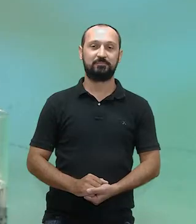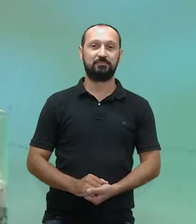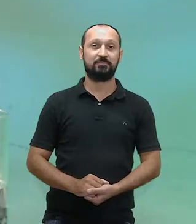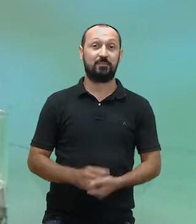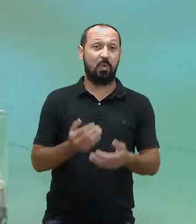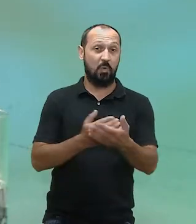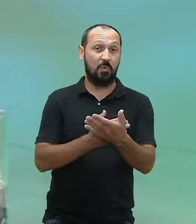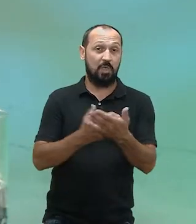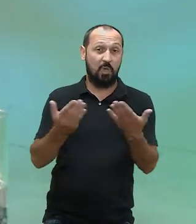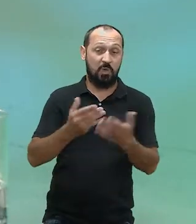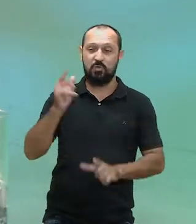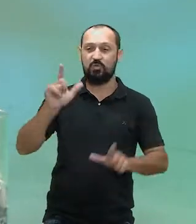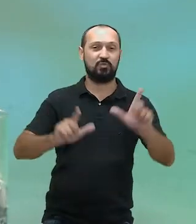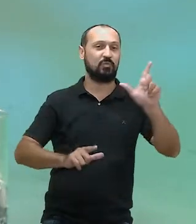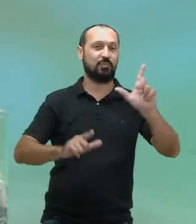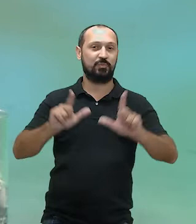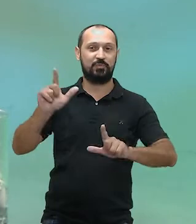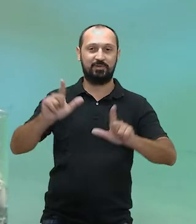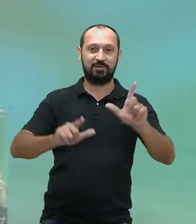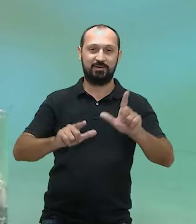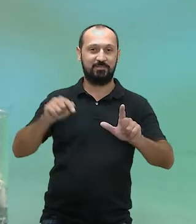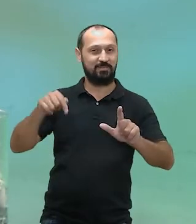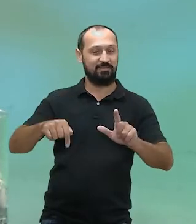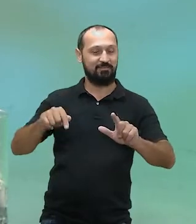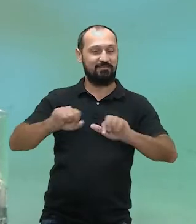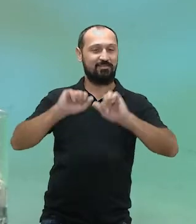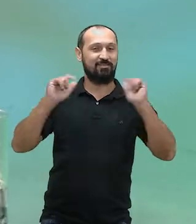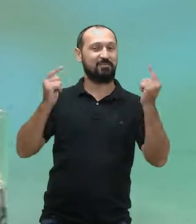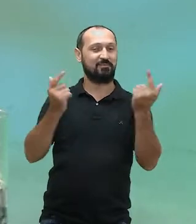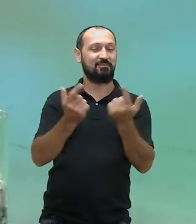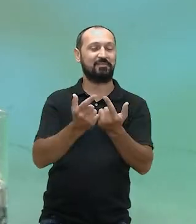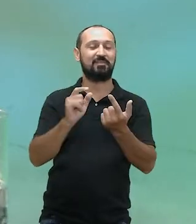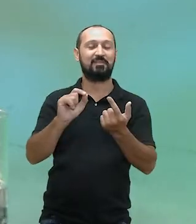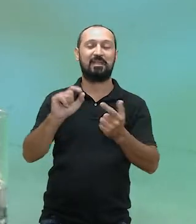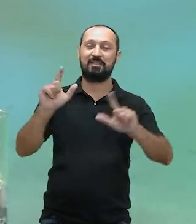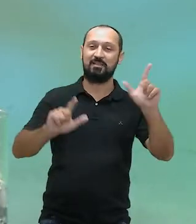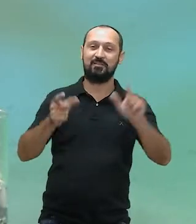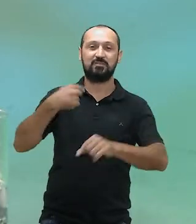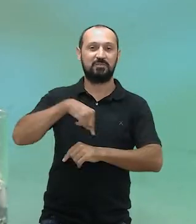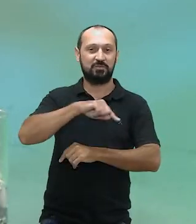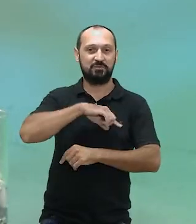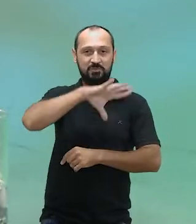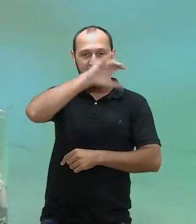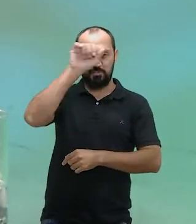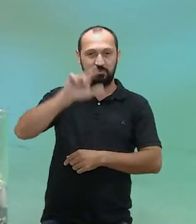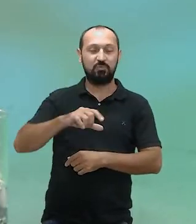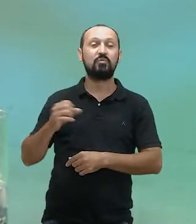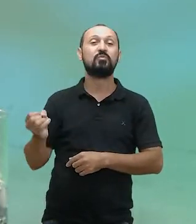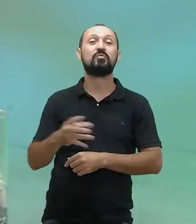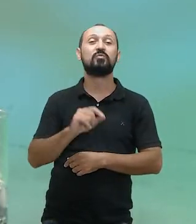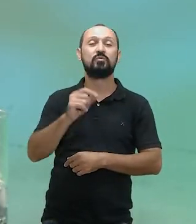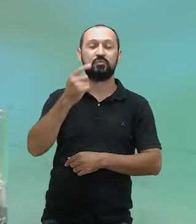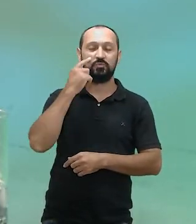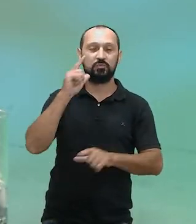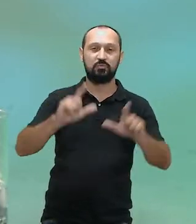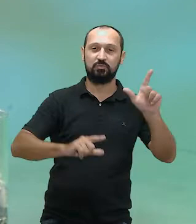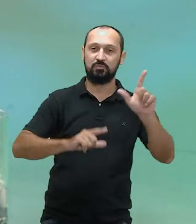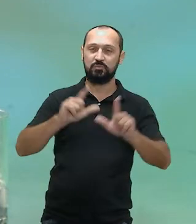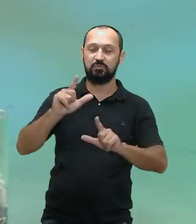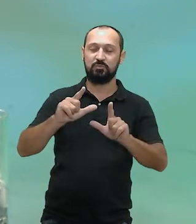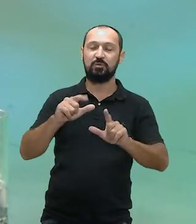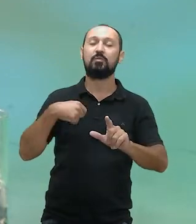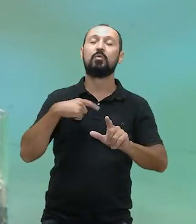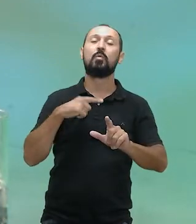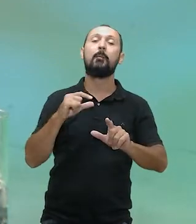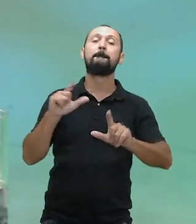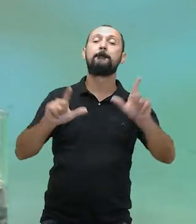Muito bem, começa a partir de agora aqui na TV Assembleia, a TV da Gente de MS, mais uma edição do